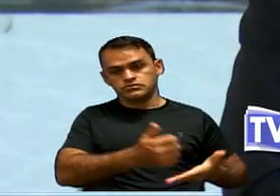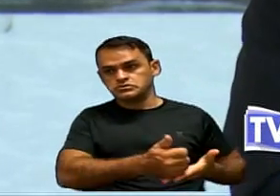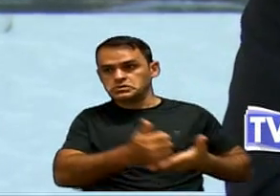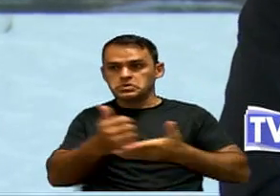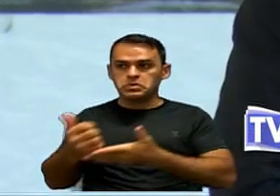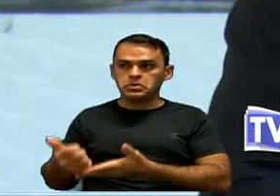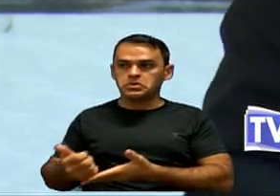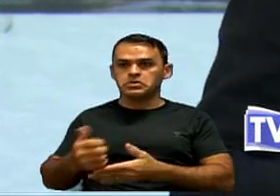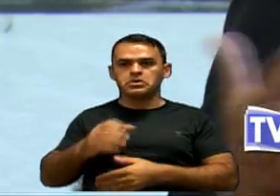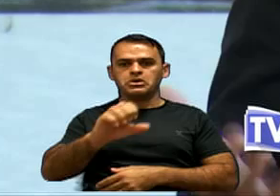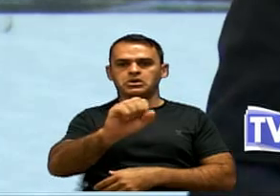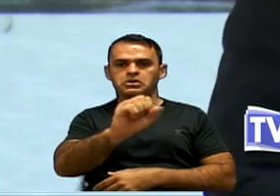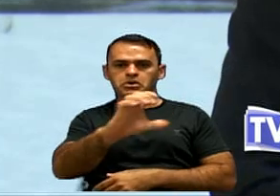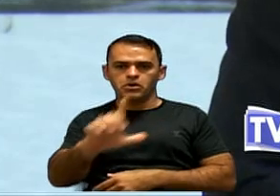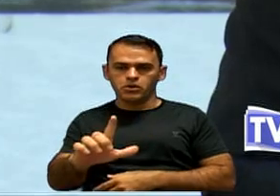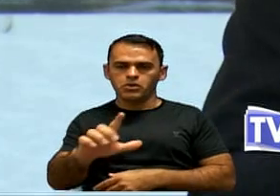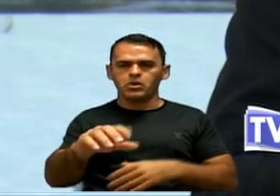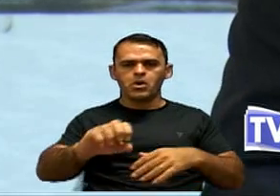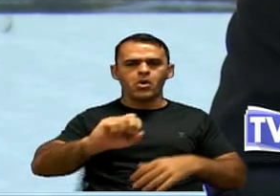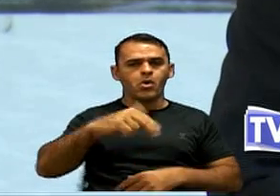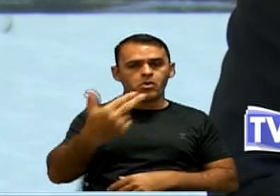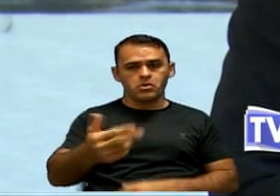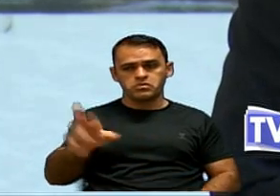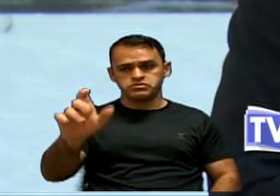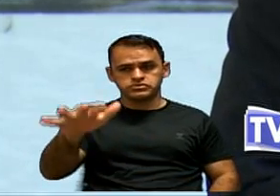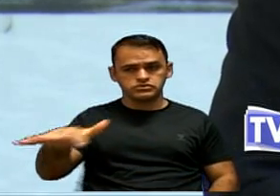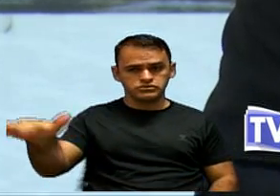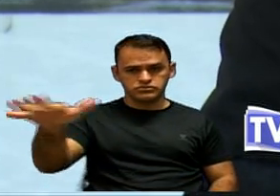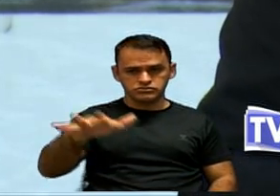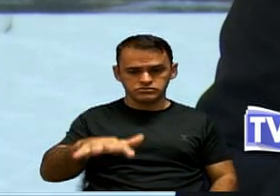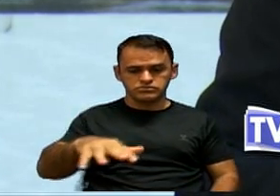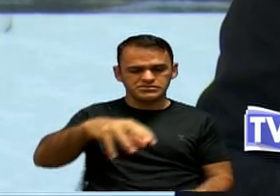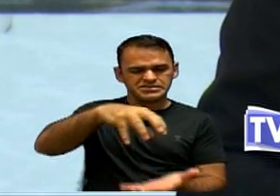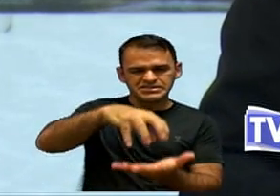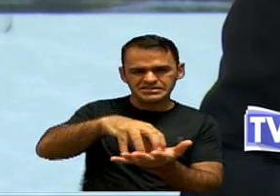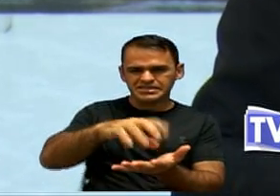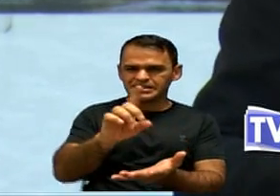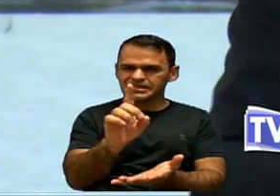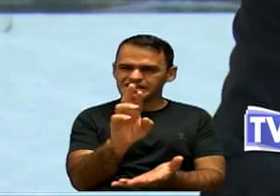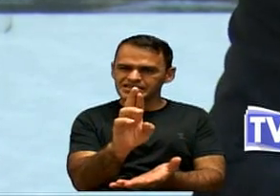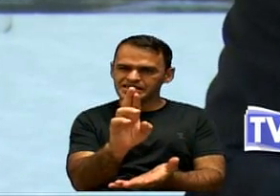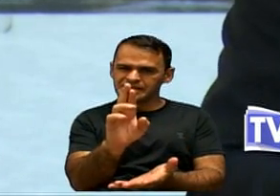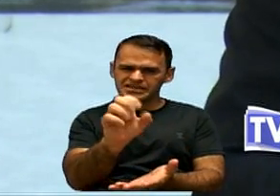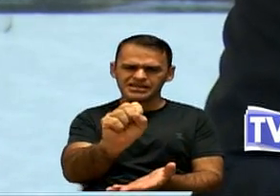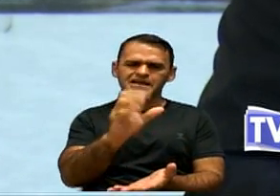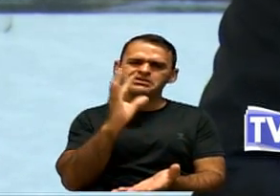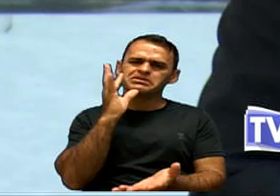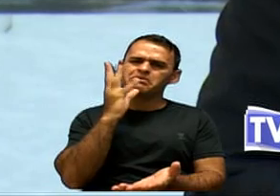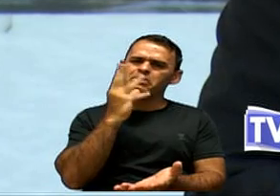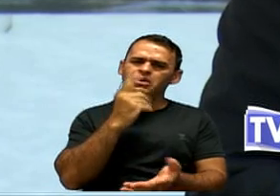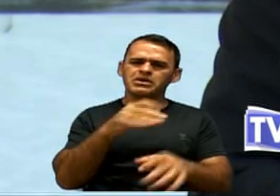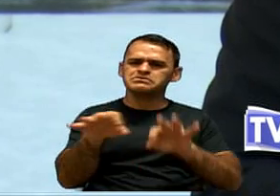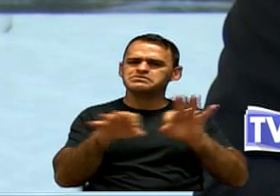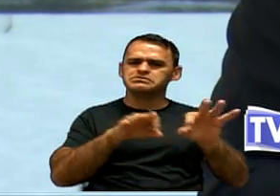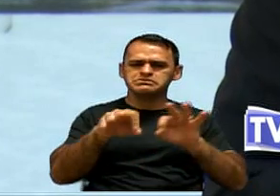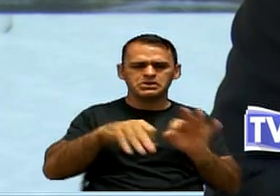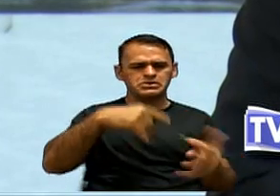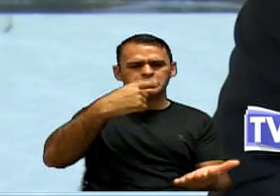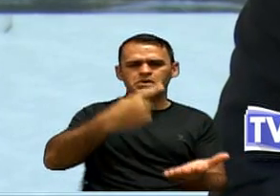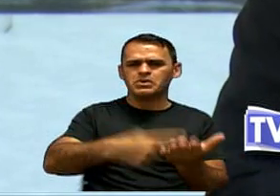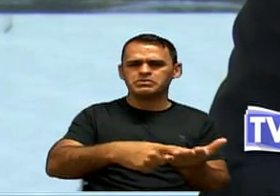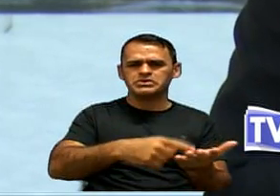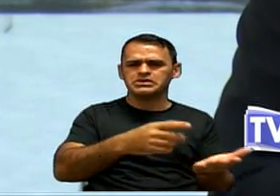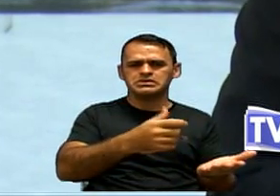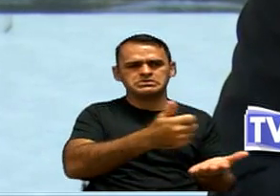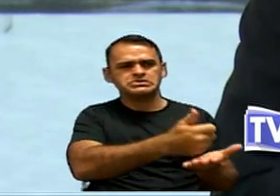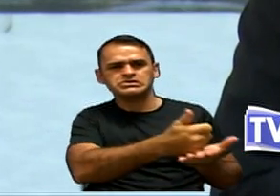Lucinda, e a DRS, que tem que fazer a transferência desses pacientes, estavam lentamente demorando para ser feita essa